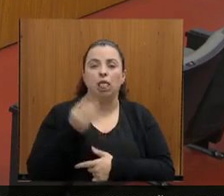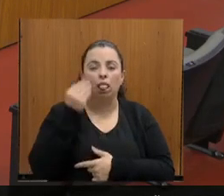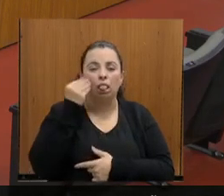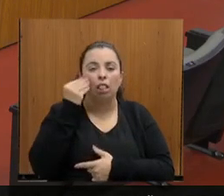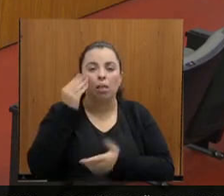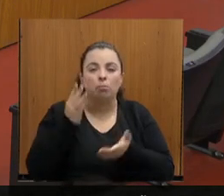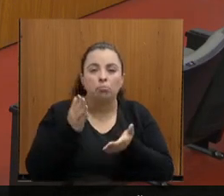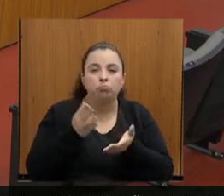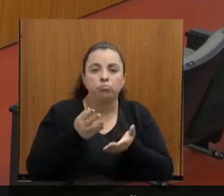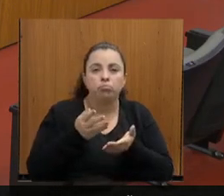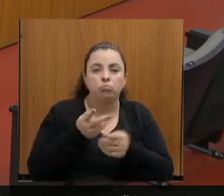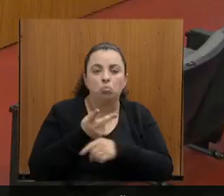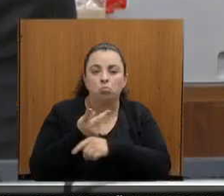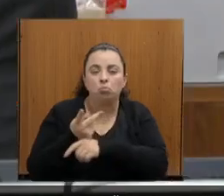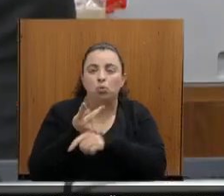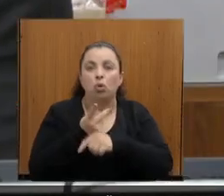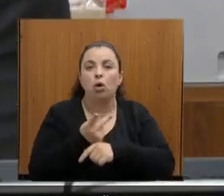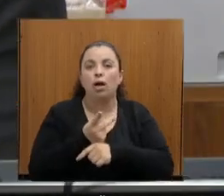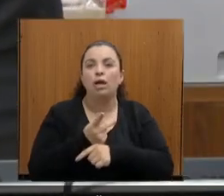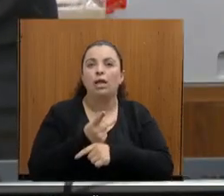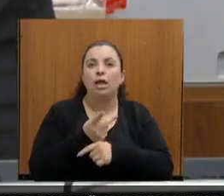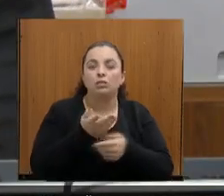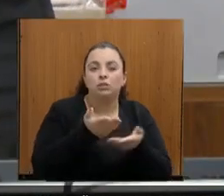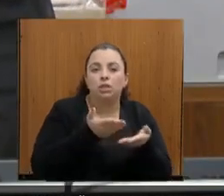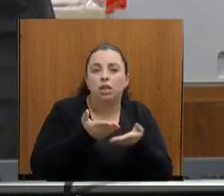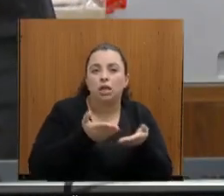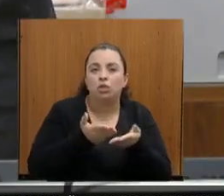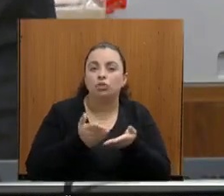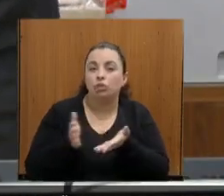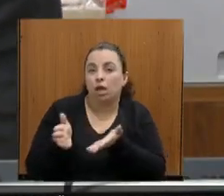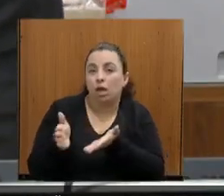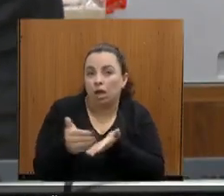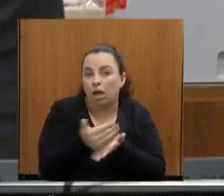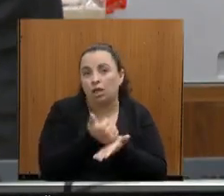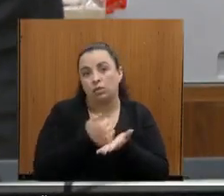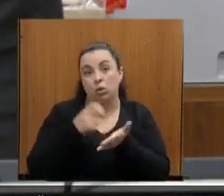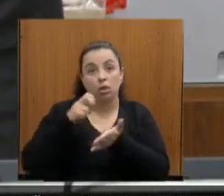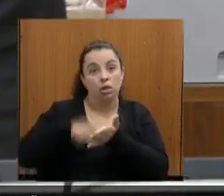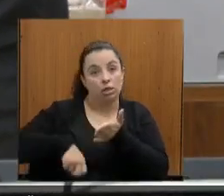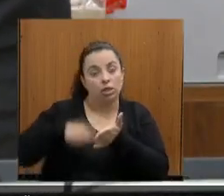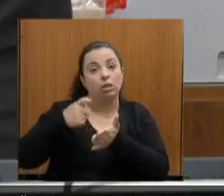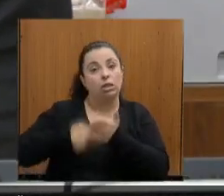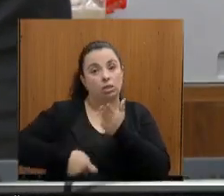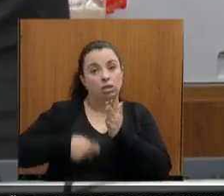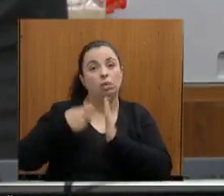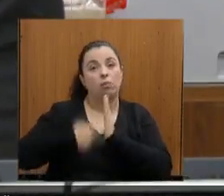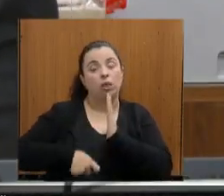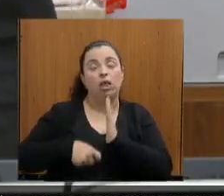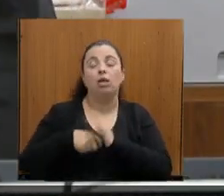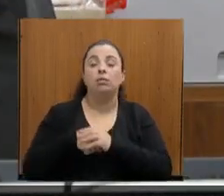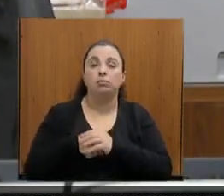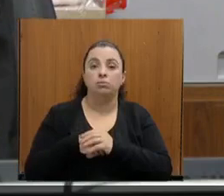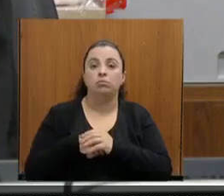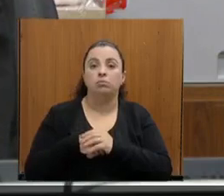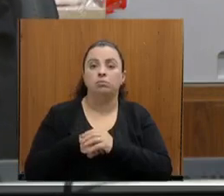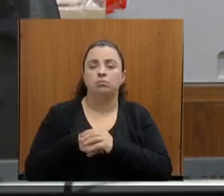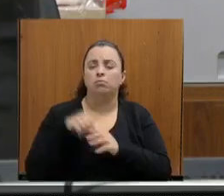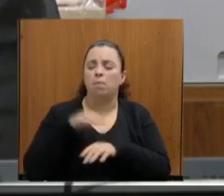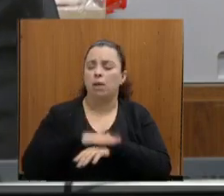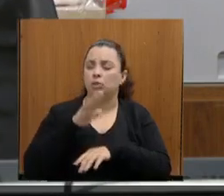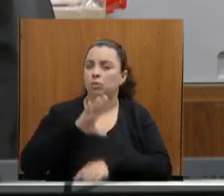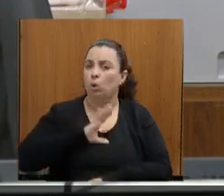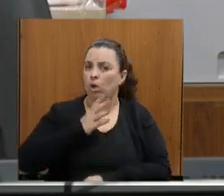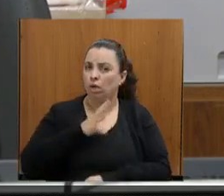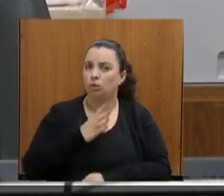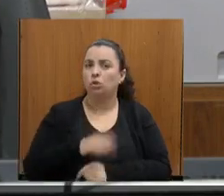arrecadação os regimes tributários mas mais usados aí eu te eu disse que a Talvez um não sei